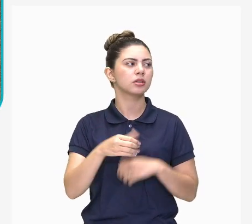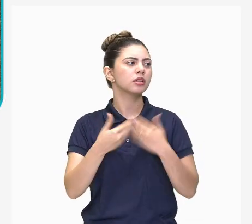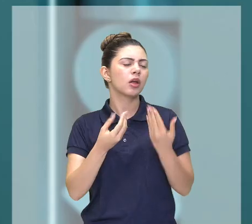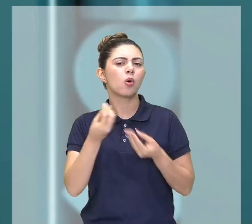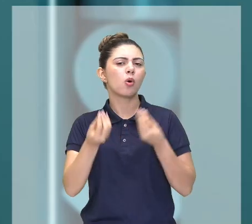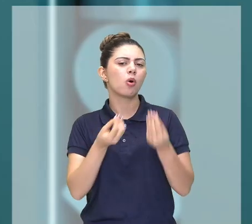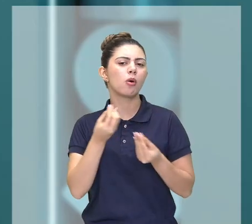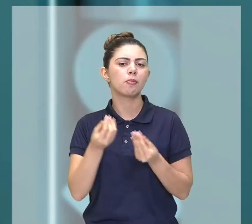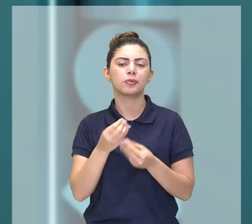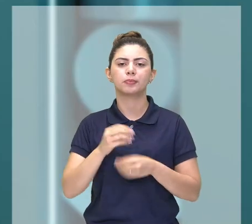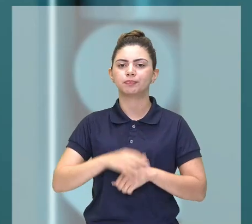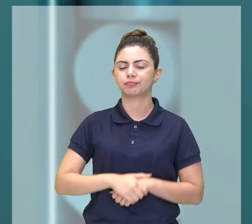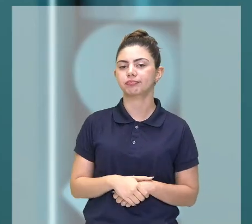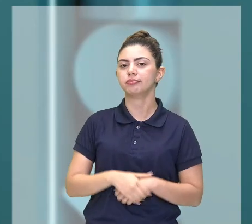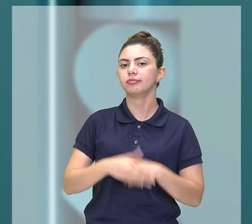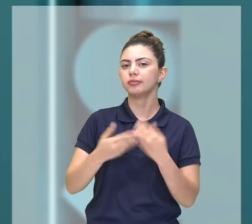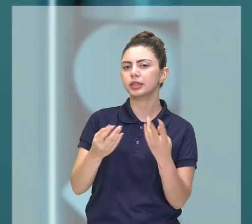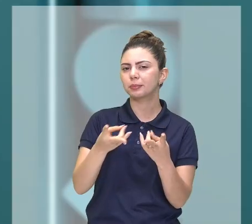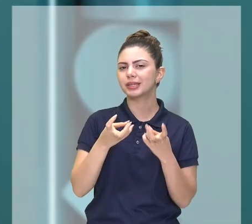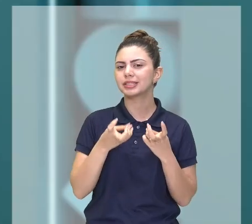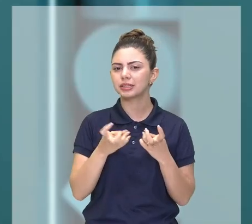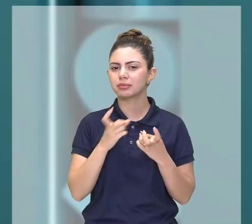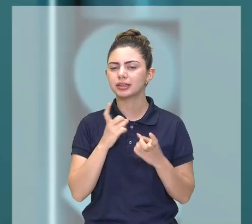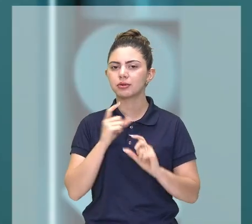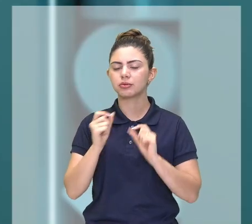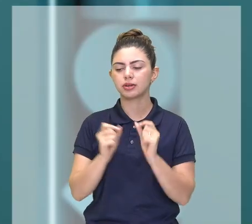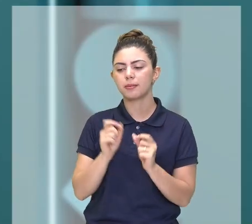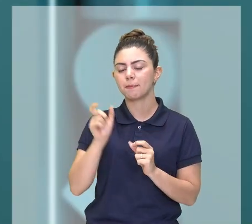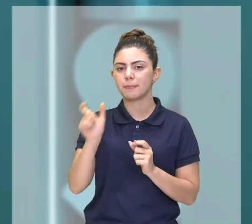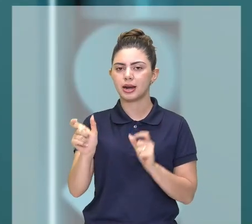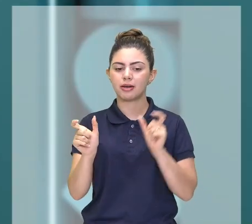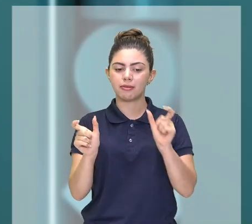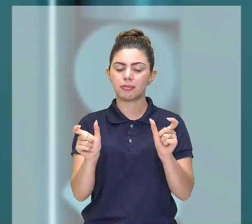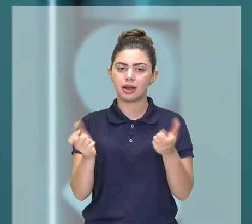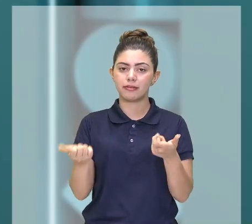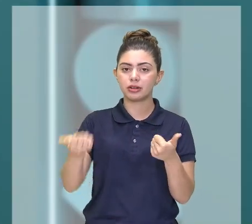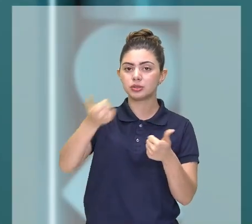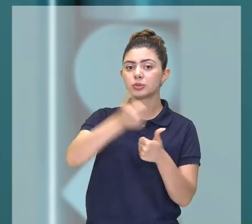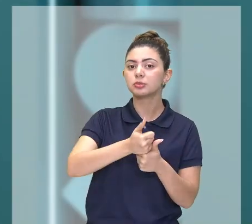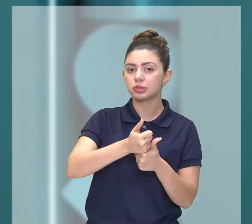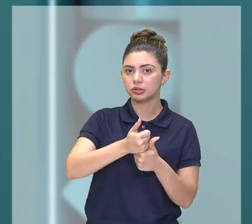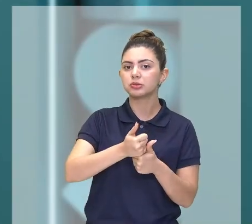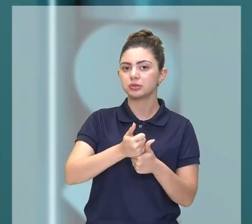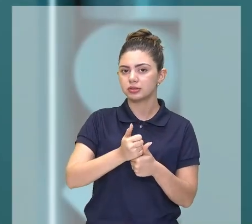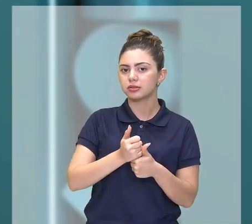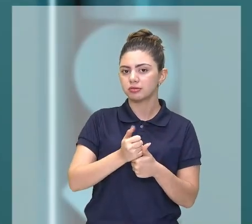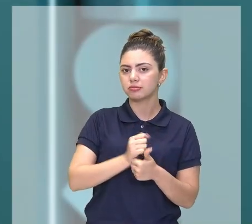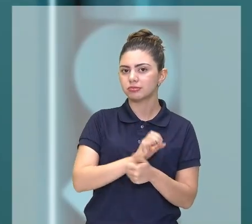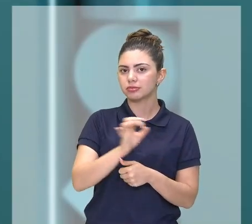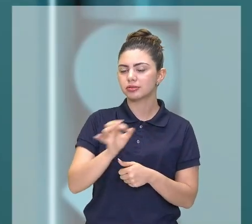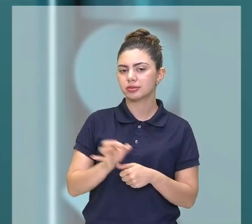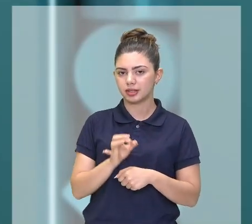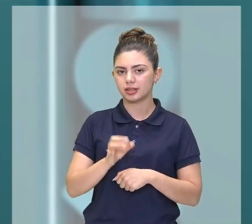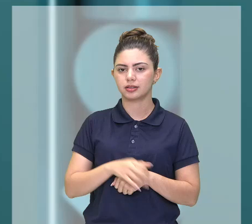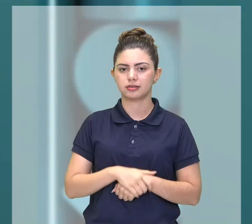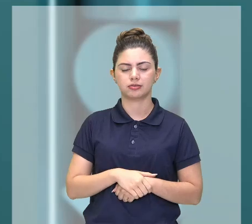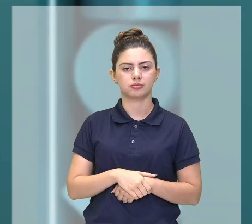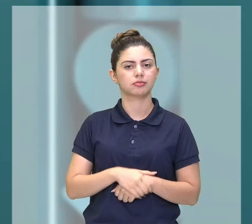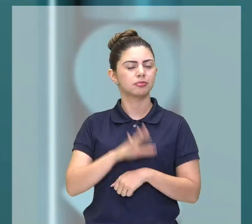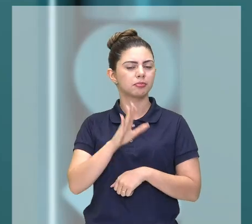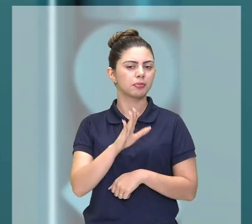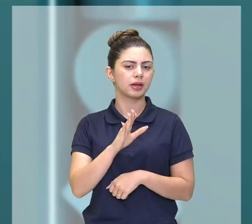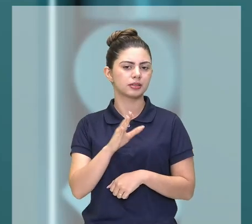metonímia, turmas, ela faz uma substituição de palavras que